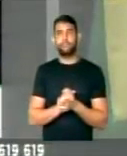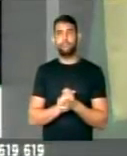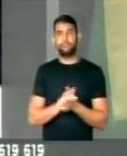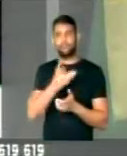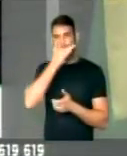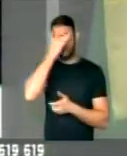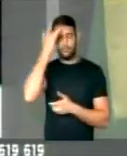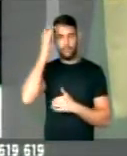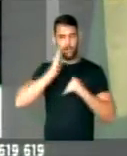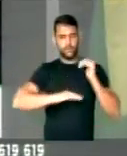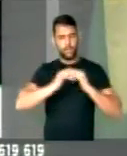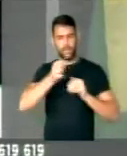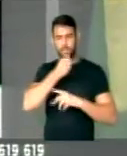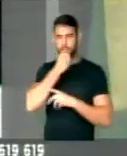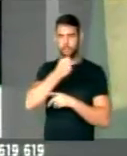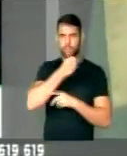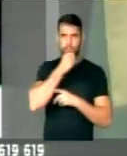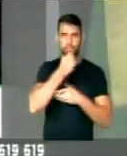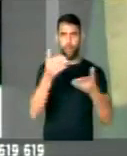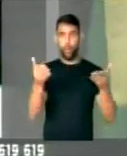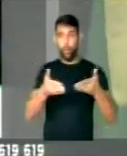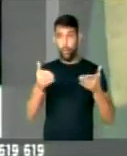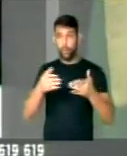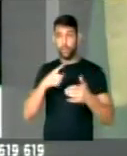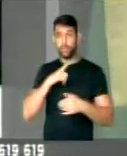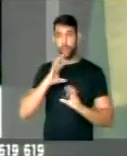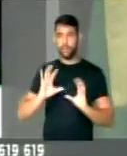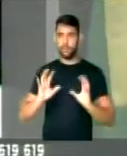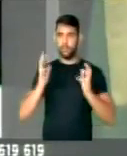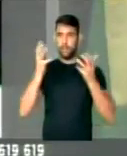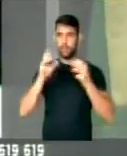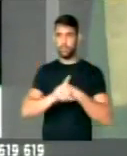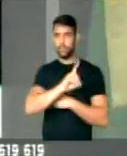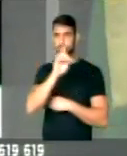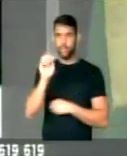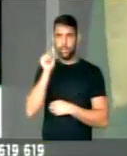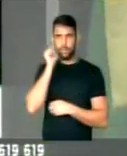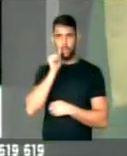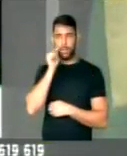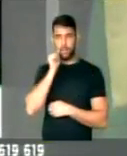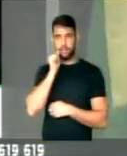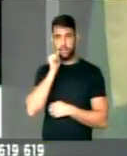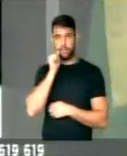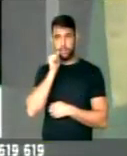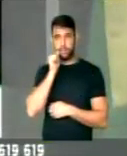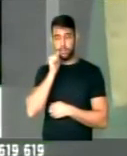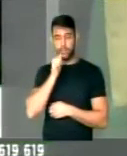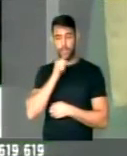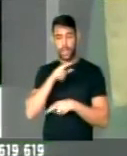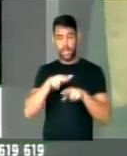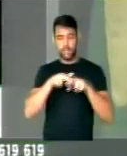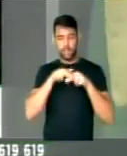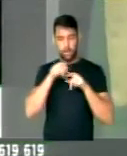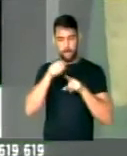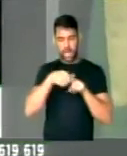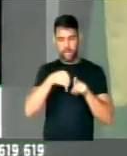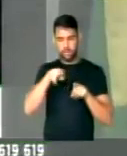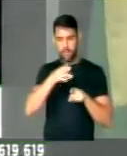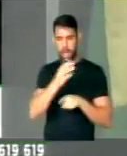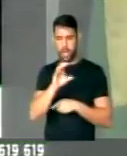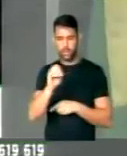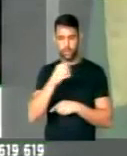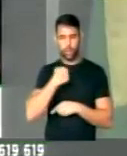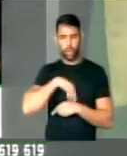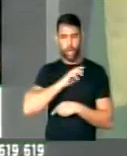pessoal da imprensa, hoje nós comemoramos o Dia da Mulher. Neste mês de março,